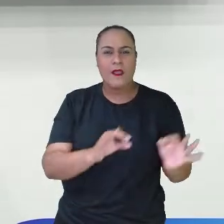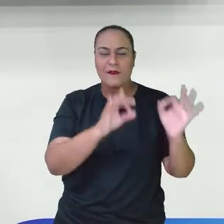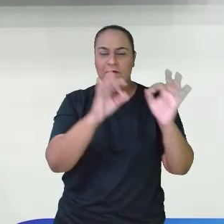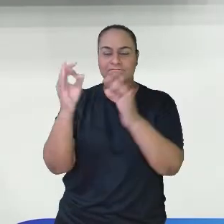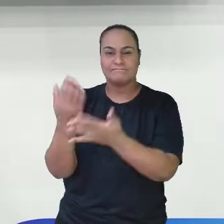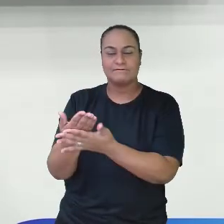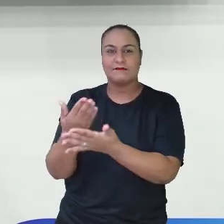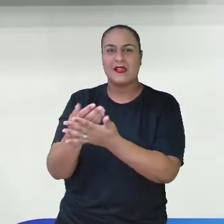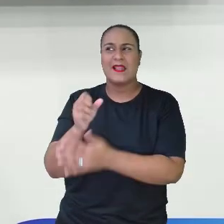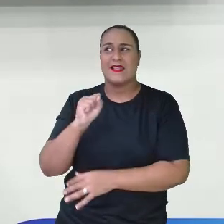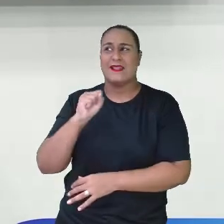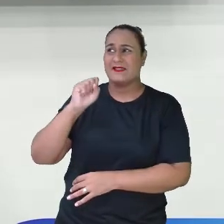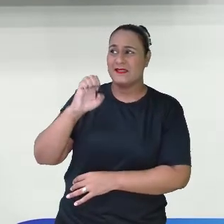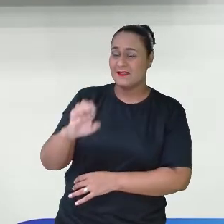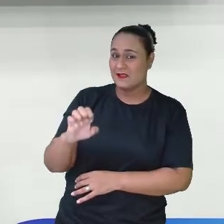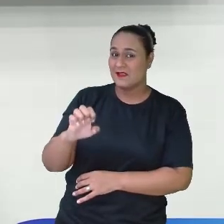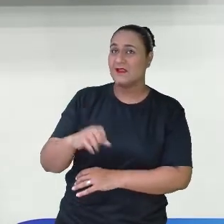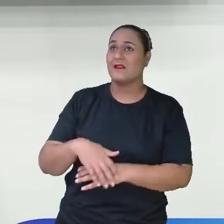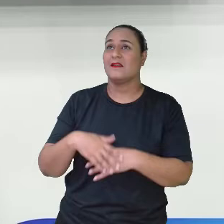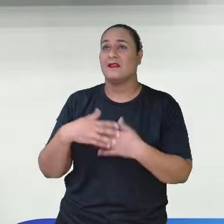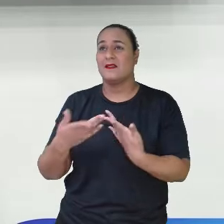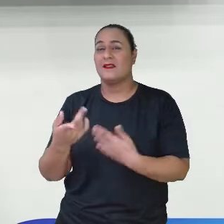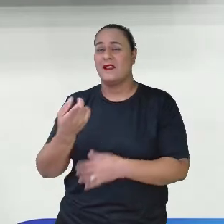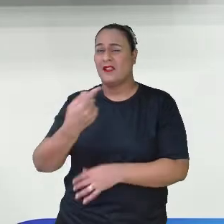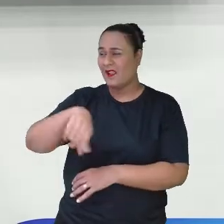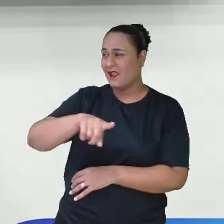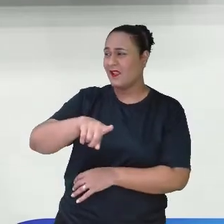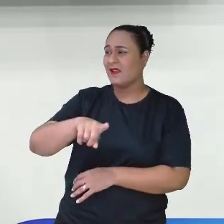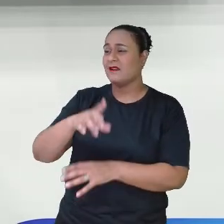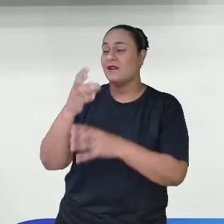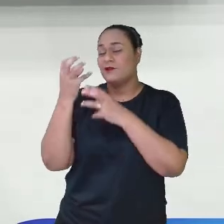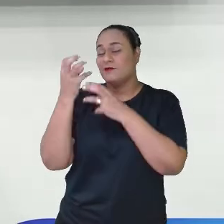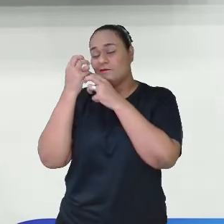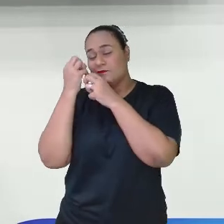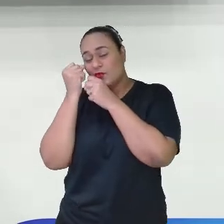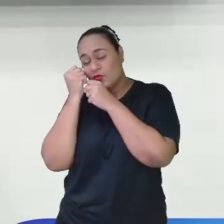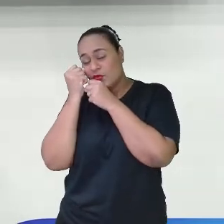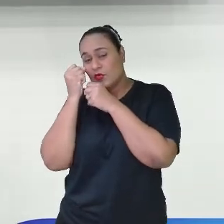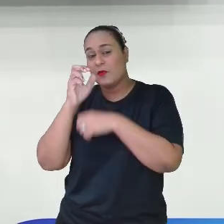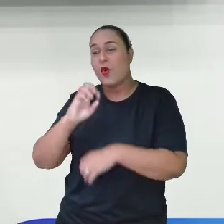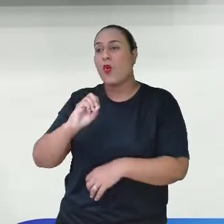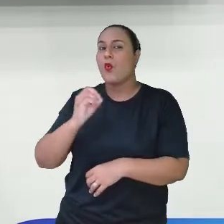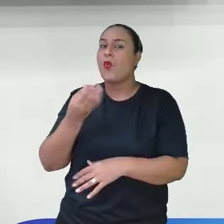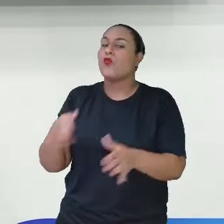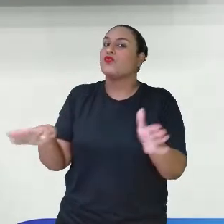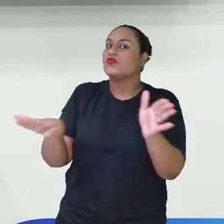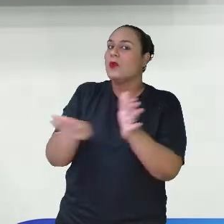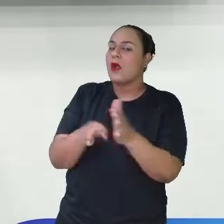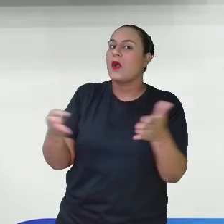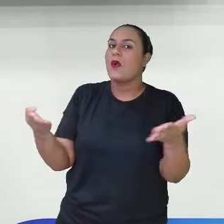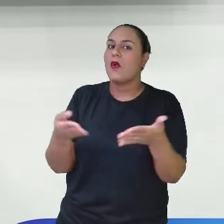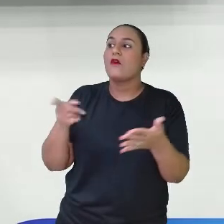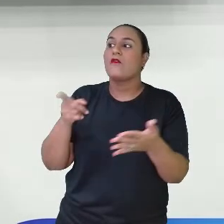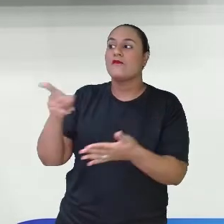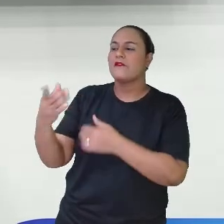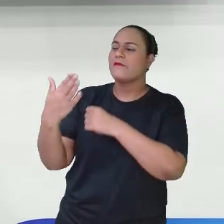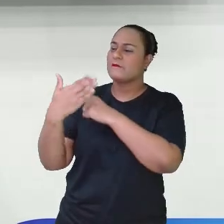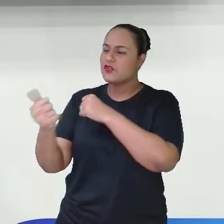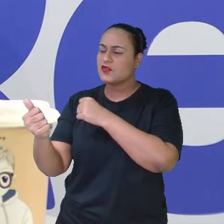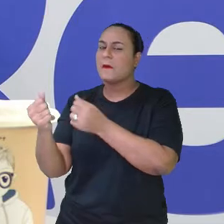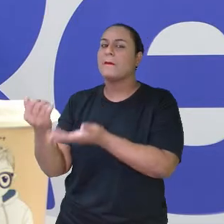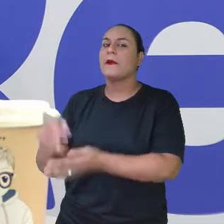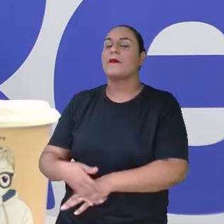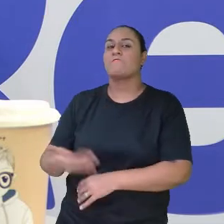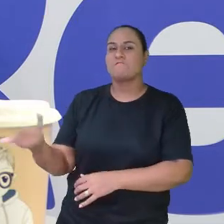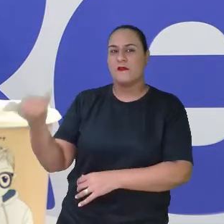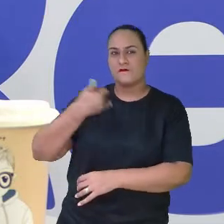Se por acaso eles ainda estiverem dormindo, chegando agora, aí você vai me ajudar, combinado?